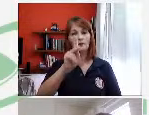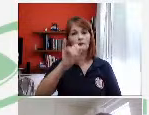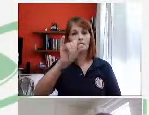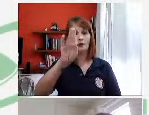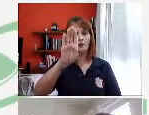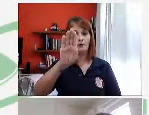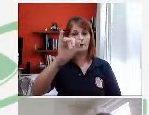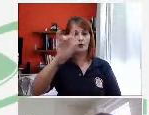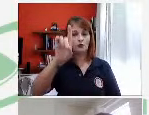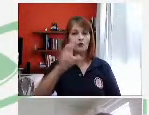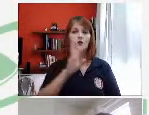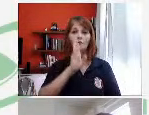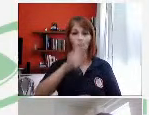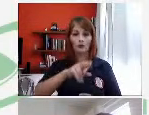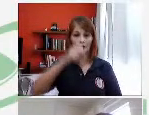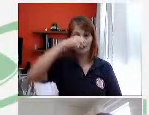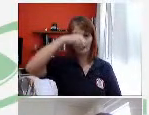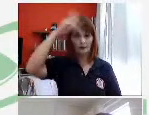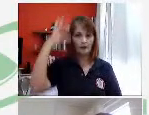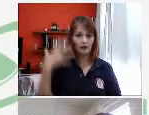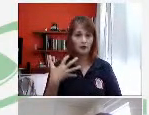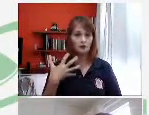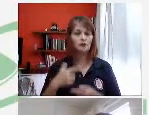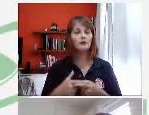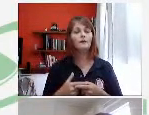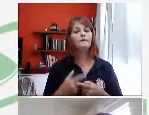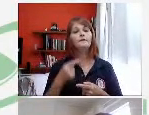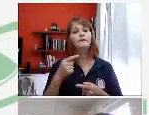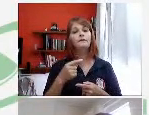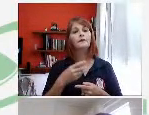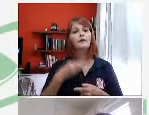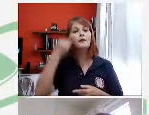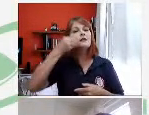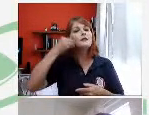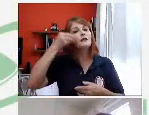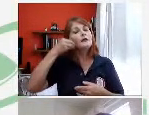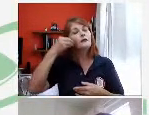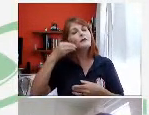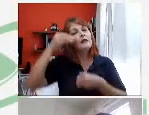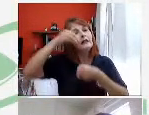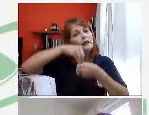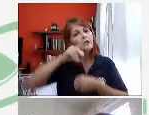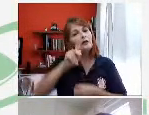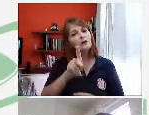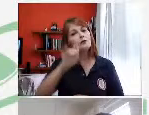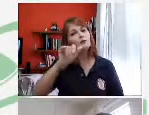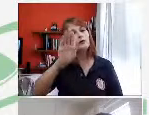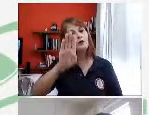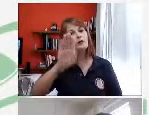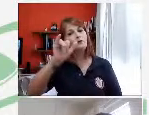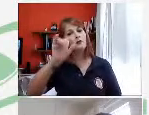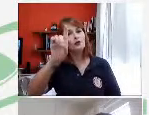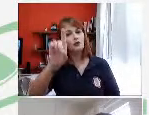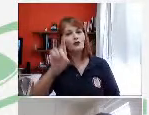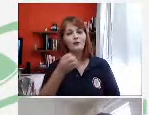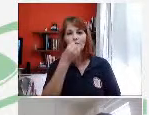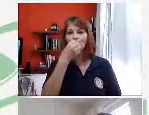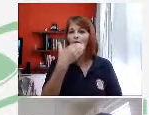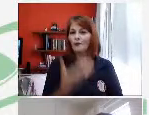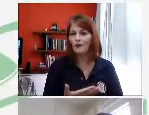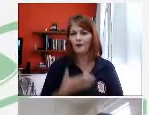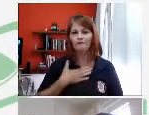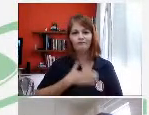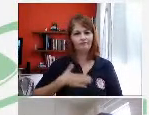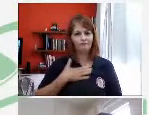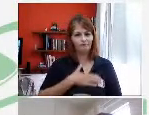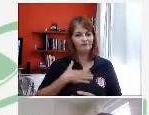professora Nete, a minha experiência no PIBID foi gratificante. Eu